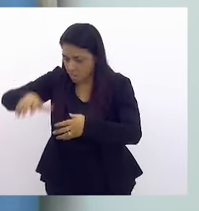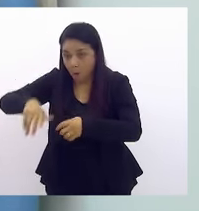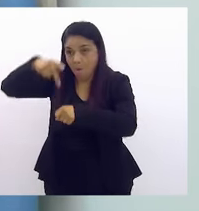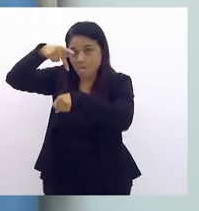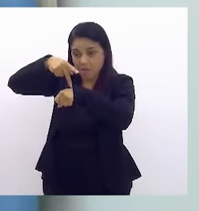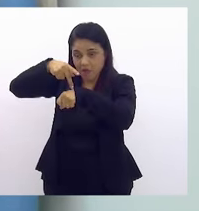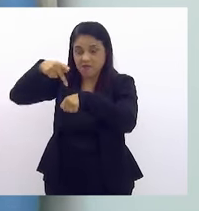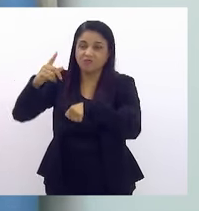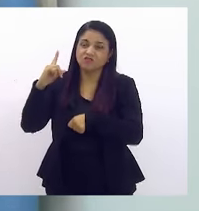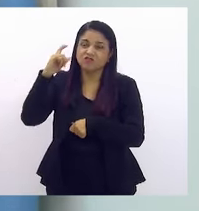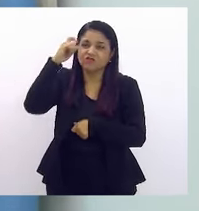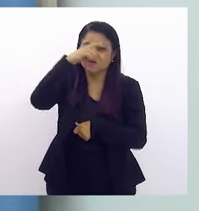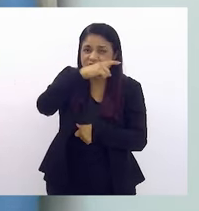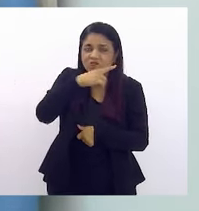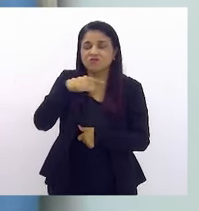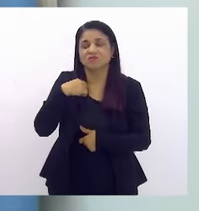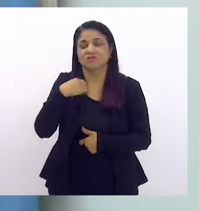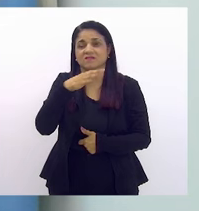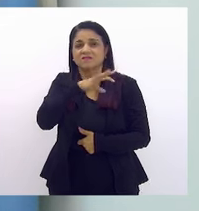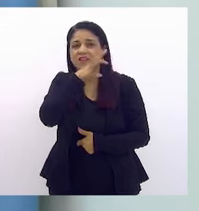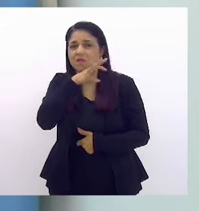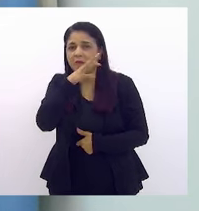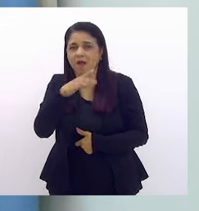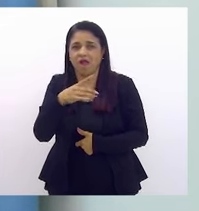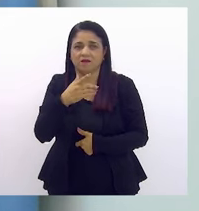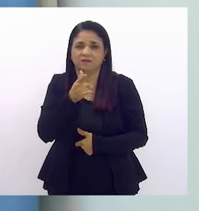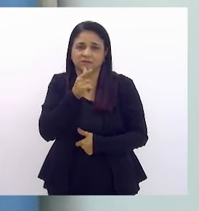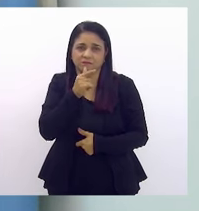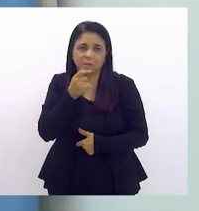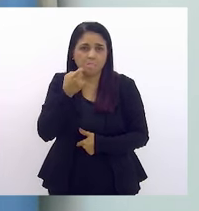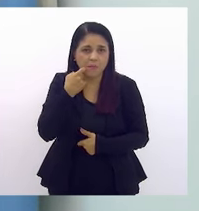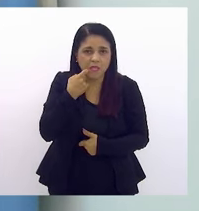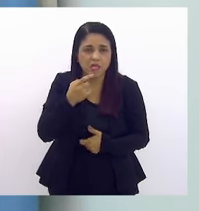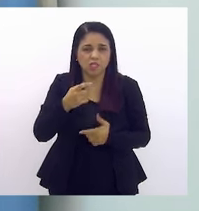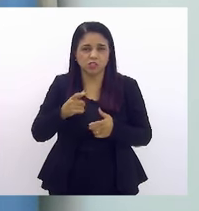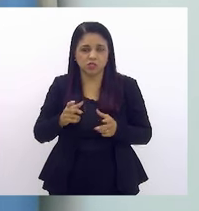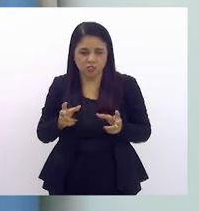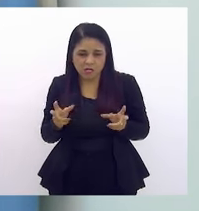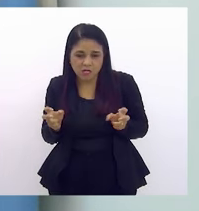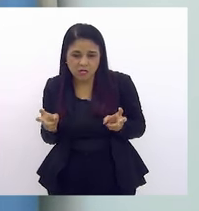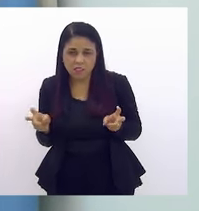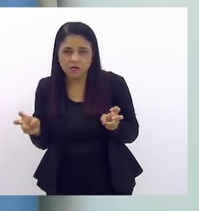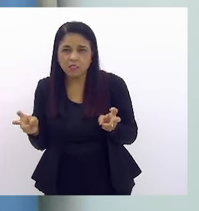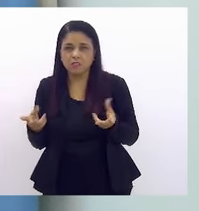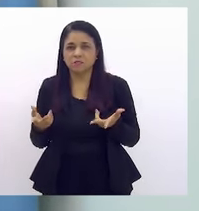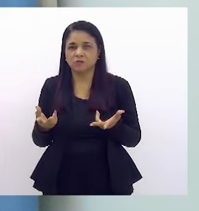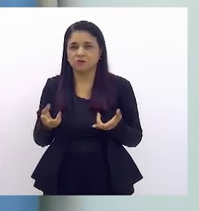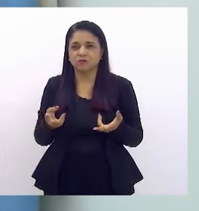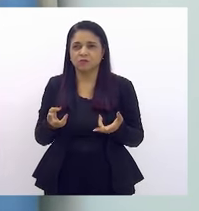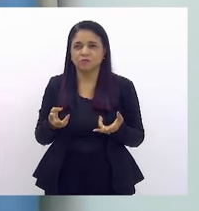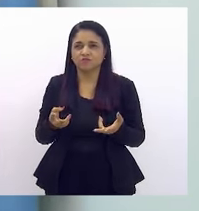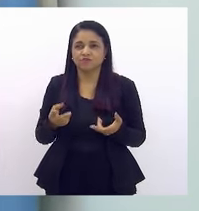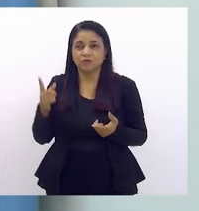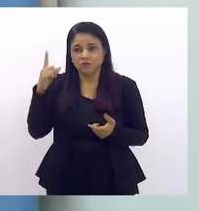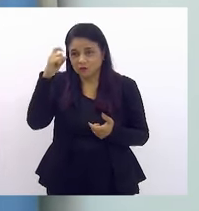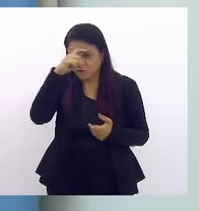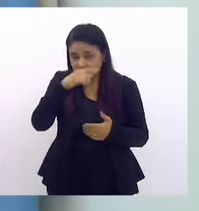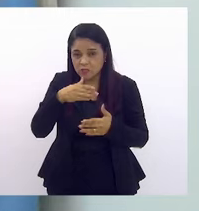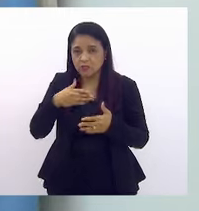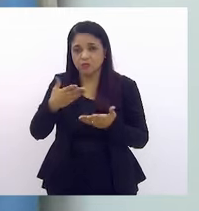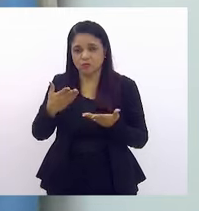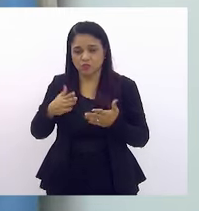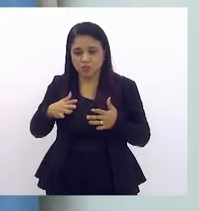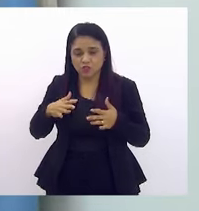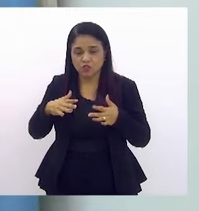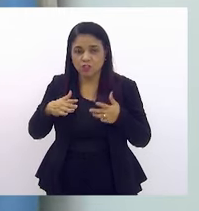animais aquáticos até chegarem, por exemplo, os caranguejinhos e outros, fica meio complicado, porque antes eles